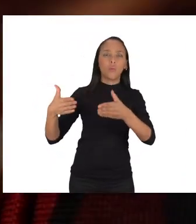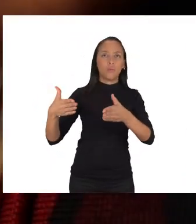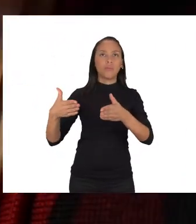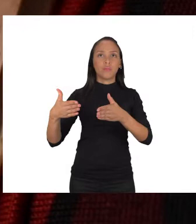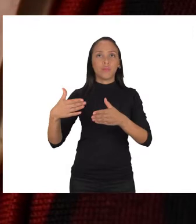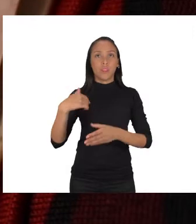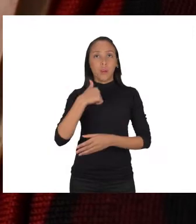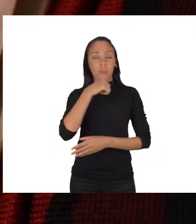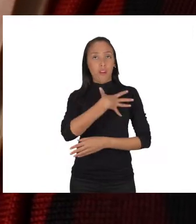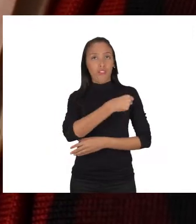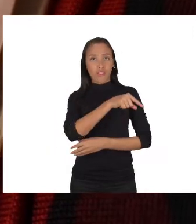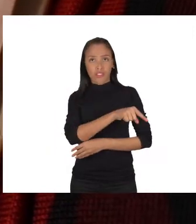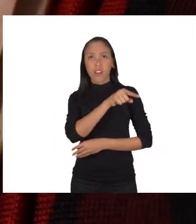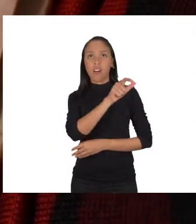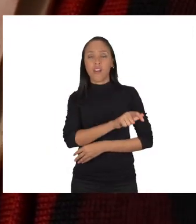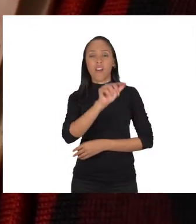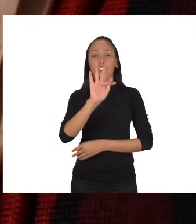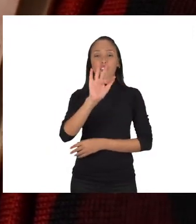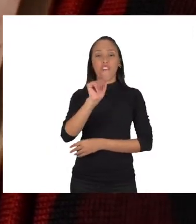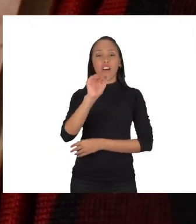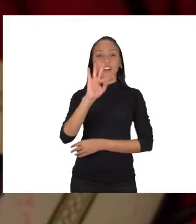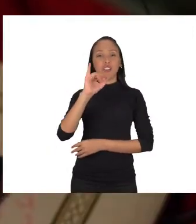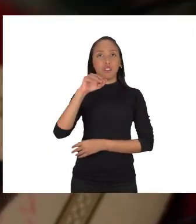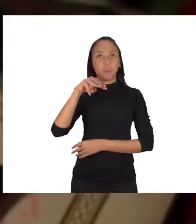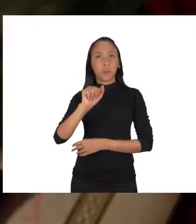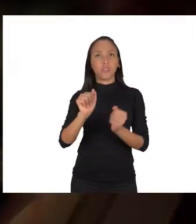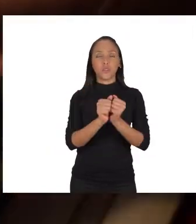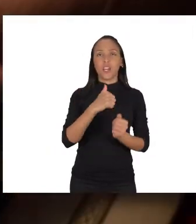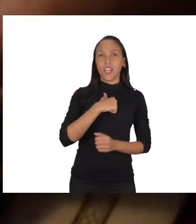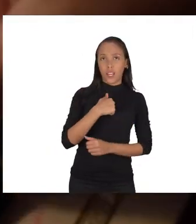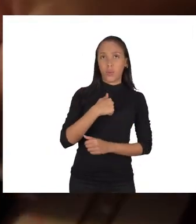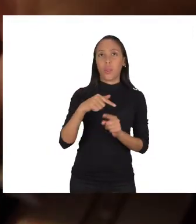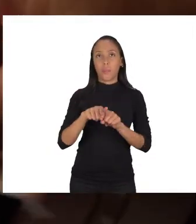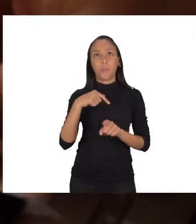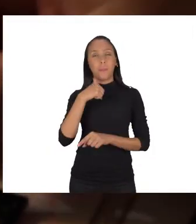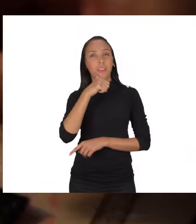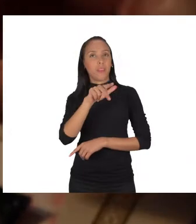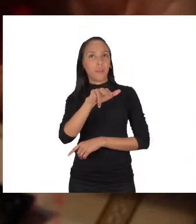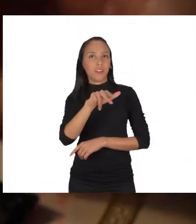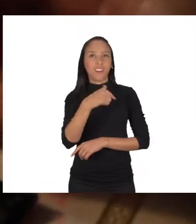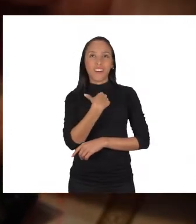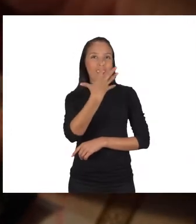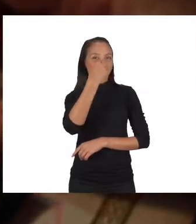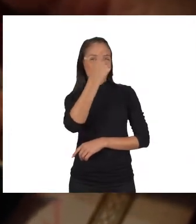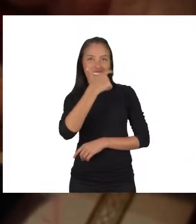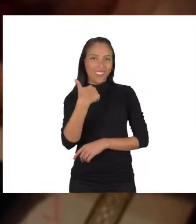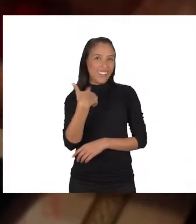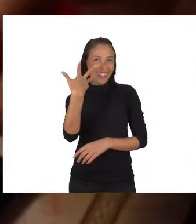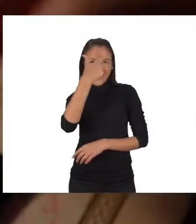Aqui é minha filha Fátima, eu e meu irmão. E essa é uma foto minha maravilhosa, que é as lindas,